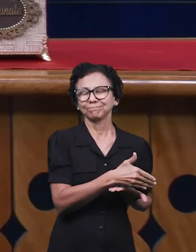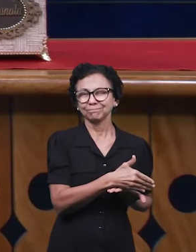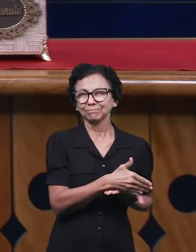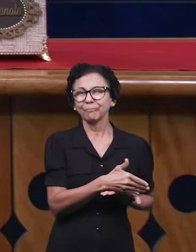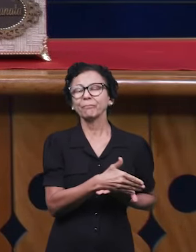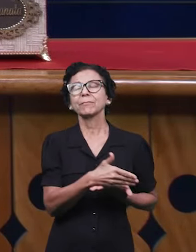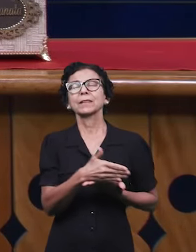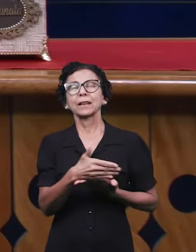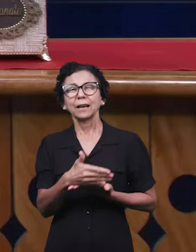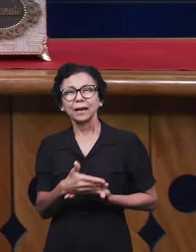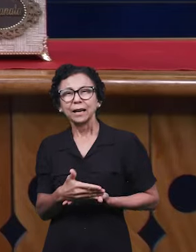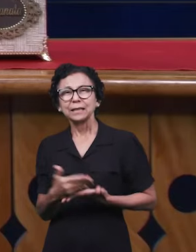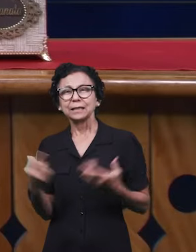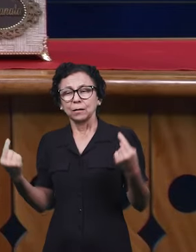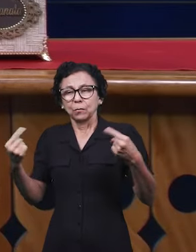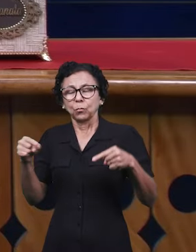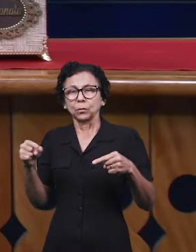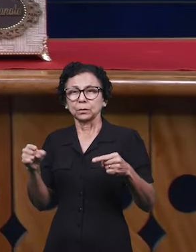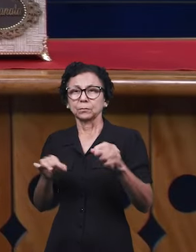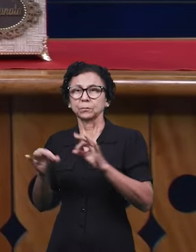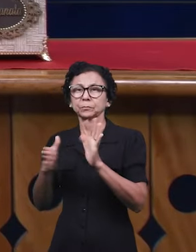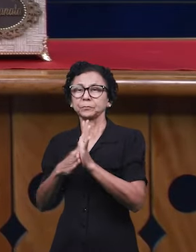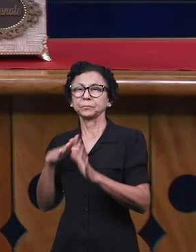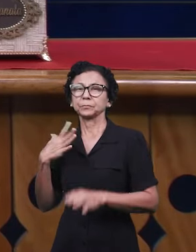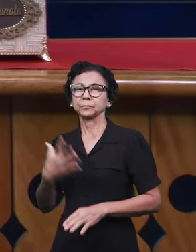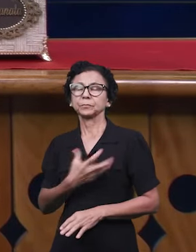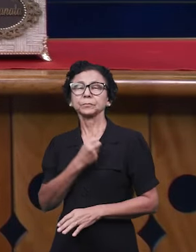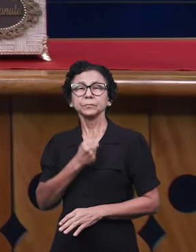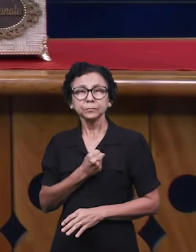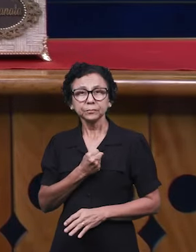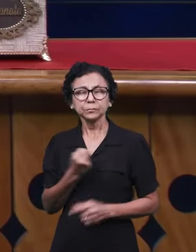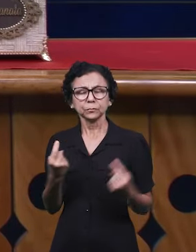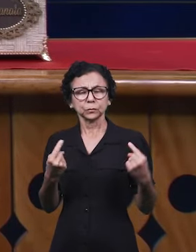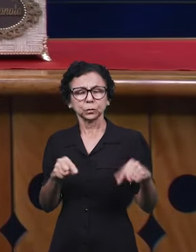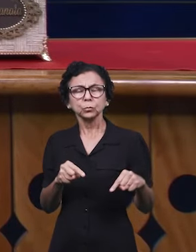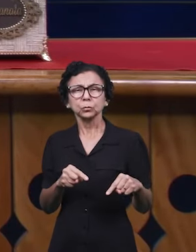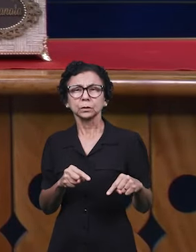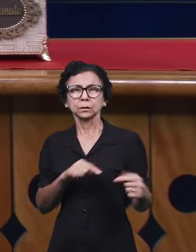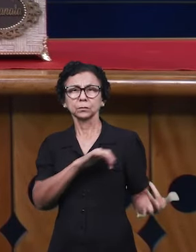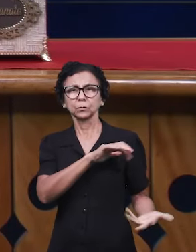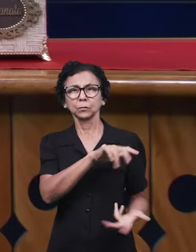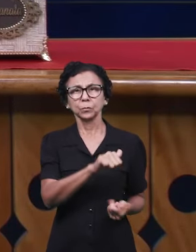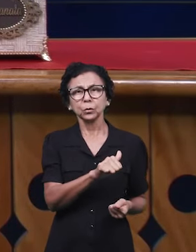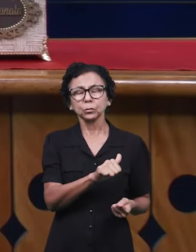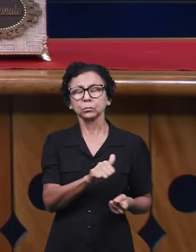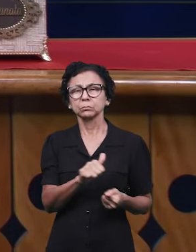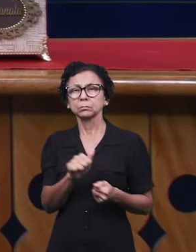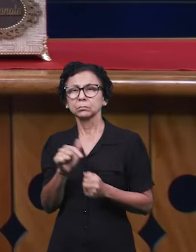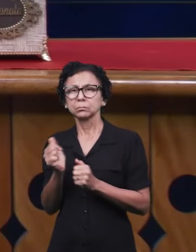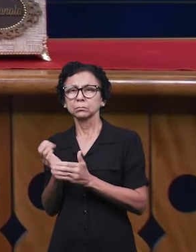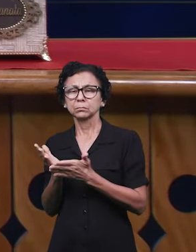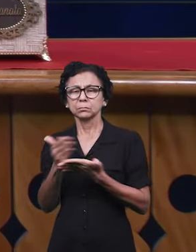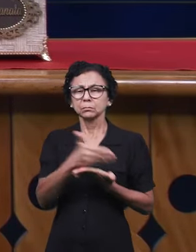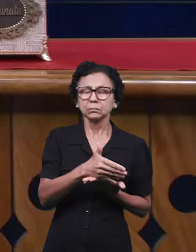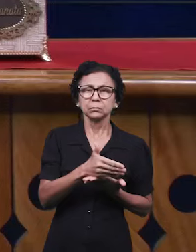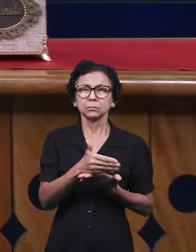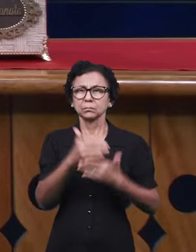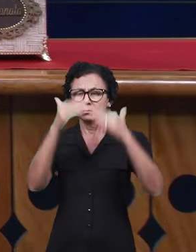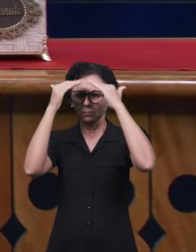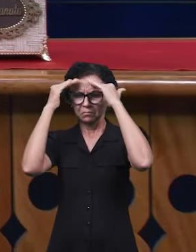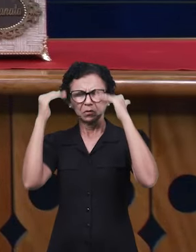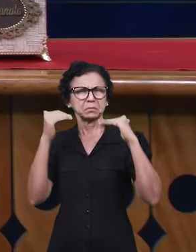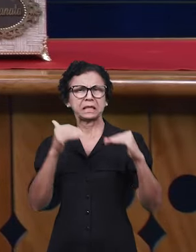É desfazer o projeto de vida eterna em Jesus, esconder a palavra,